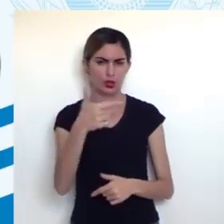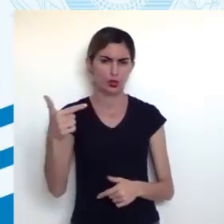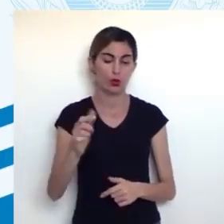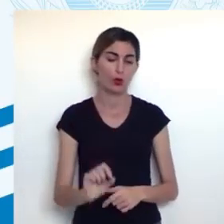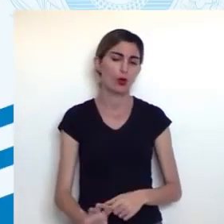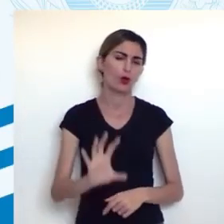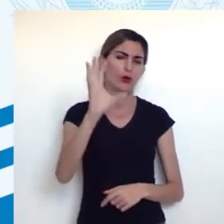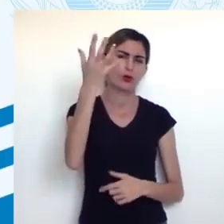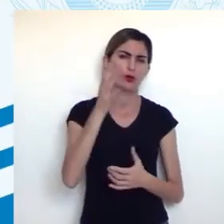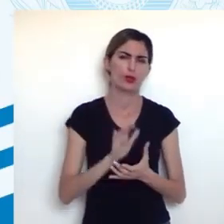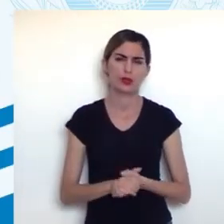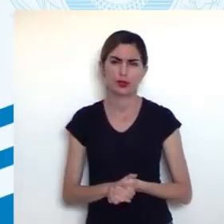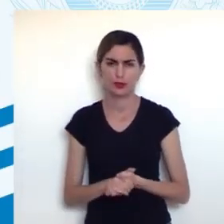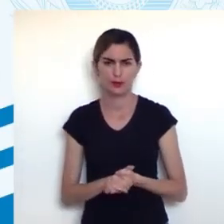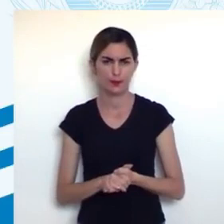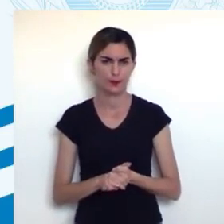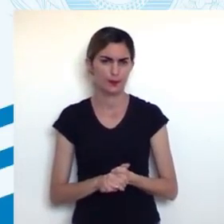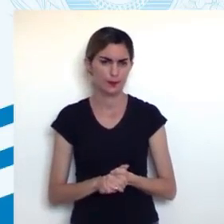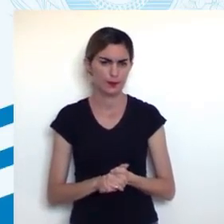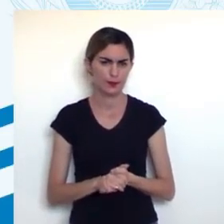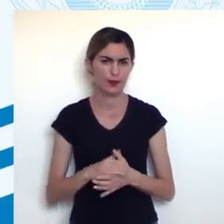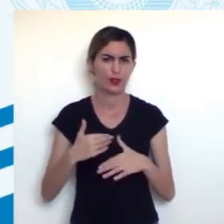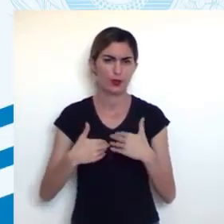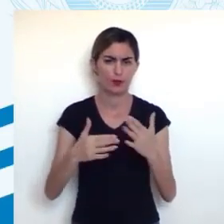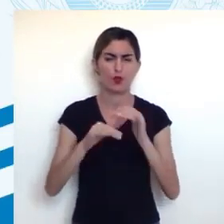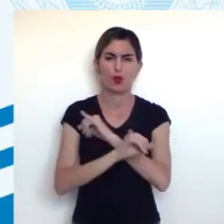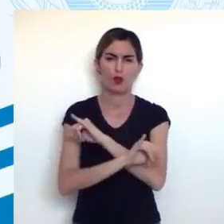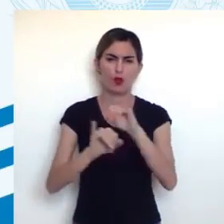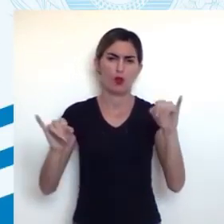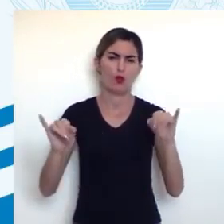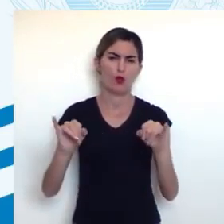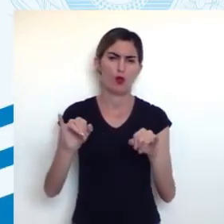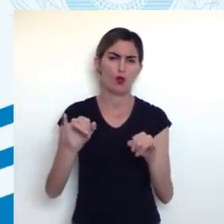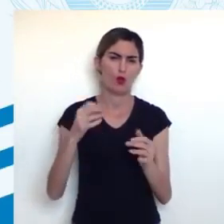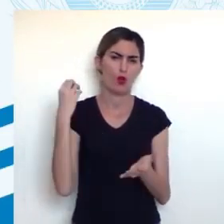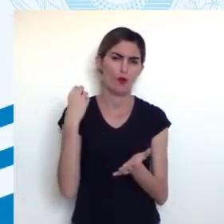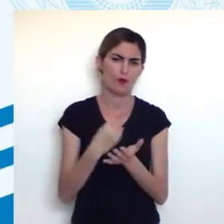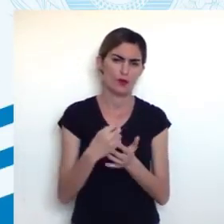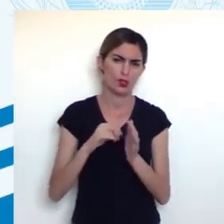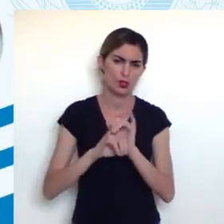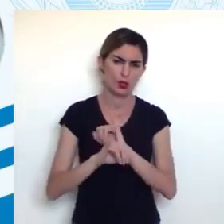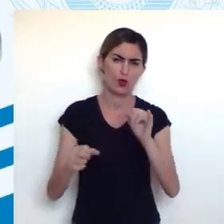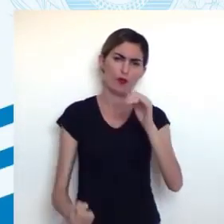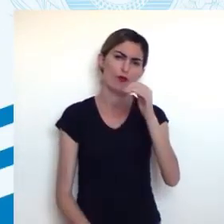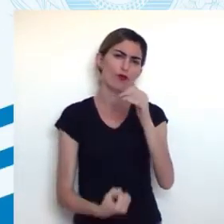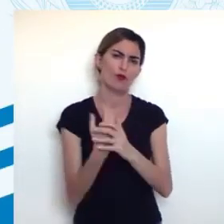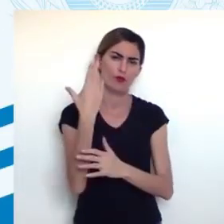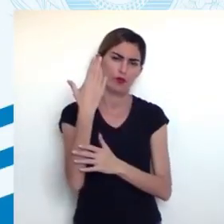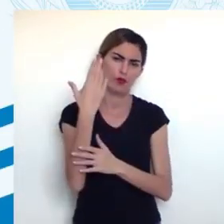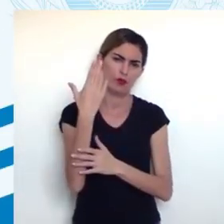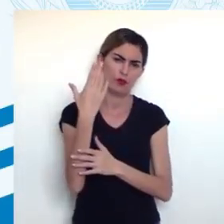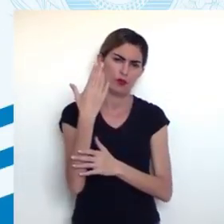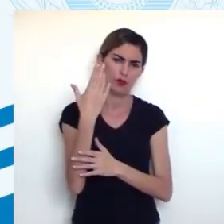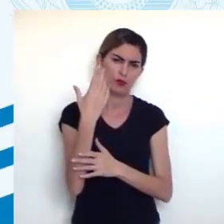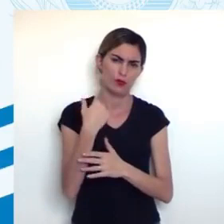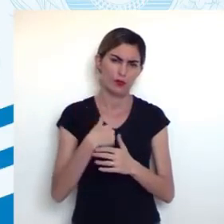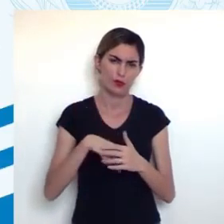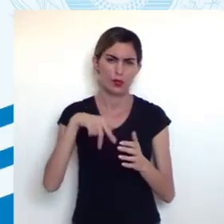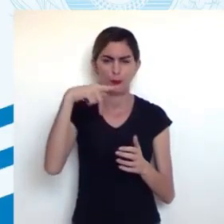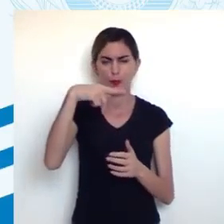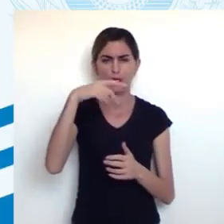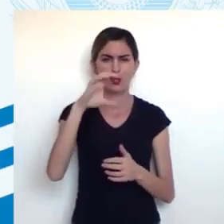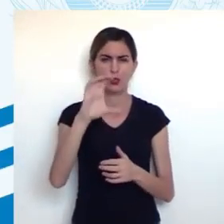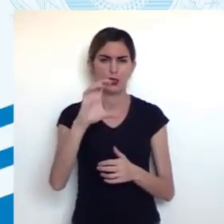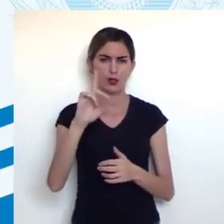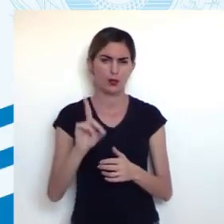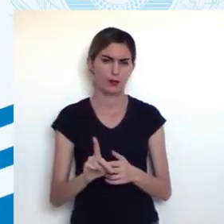o que acontece em 1922? Foi oficializada a fundação do